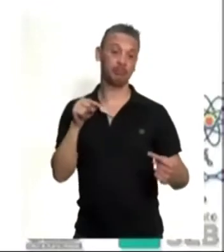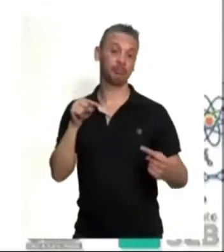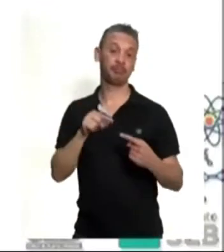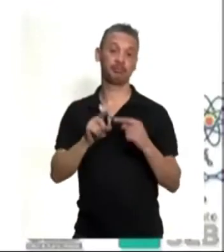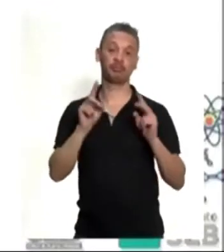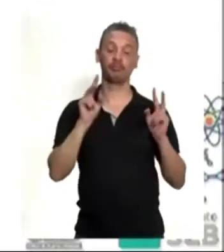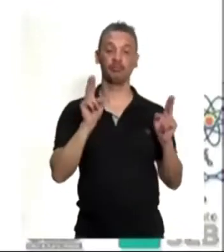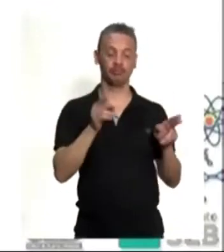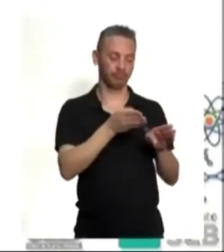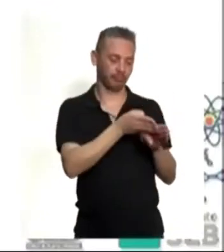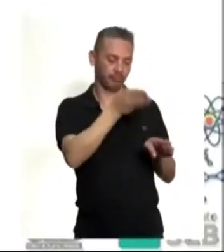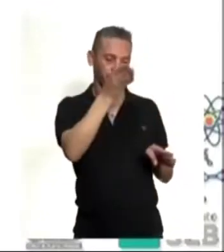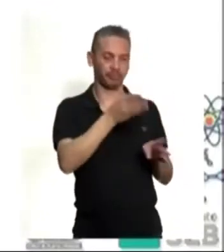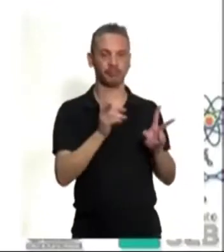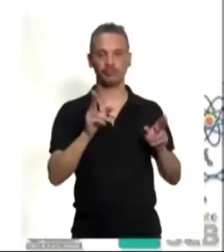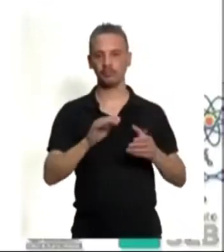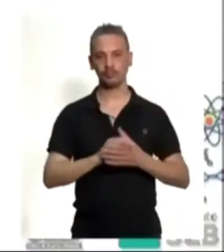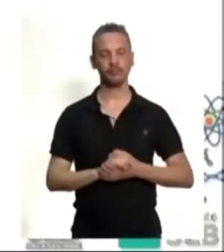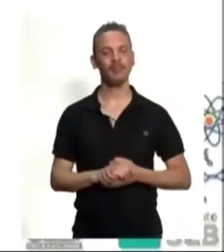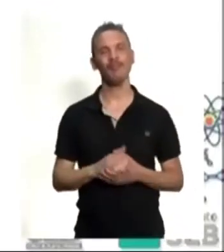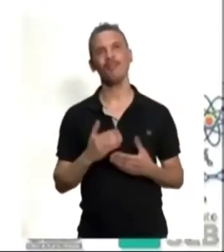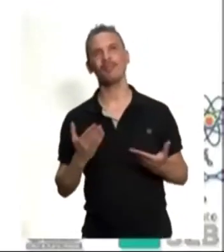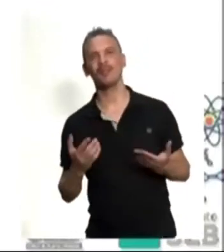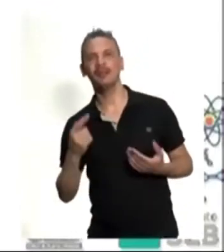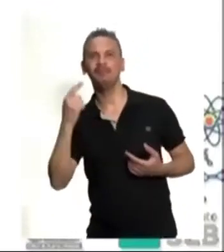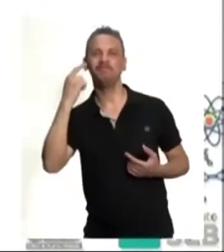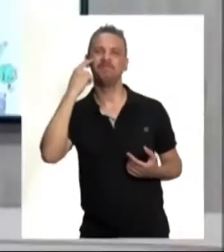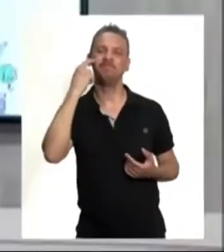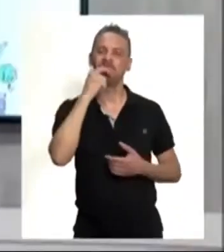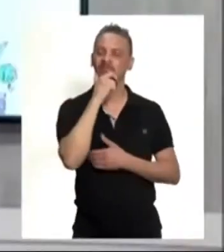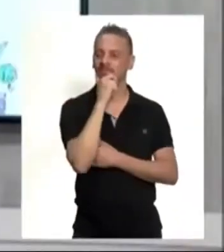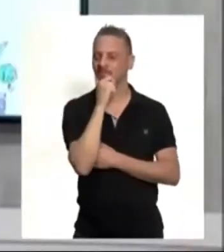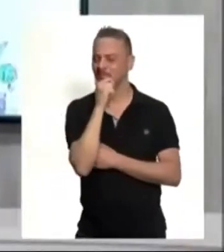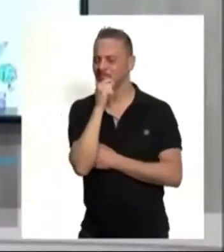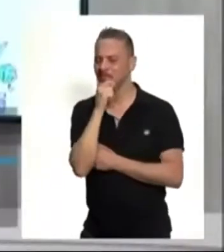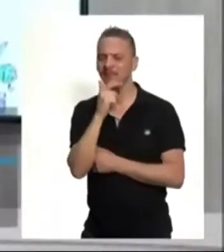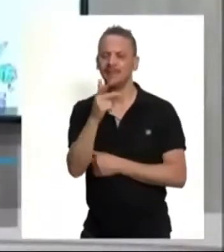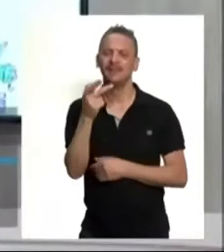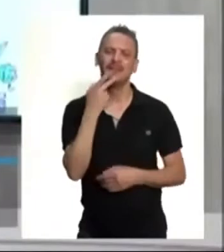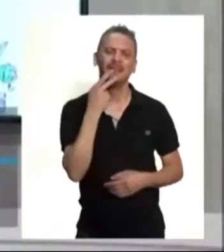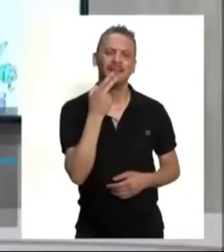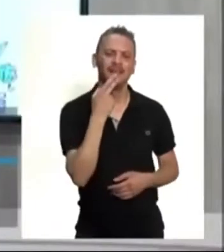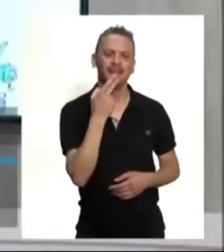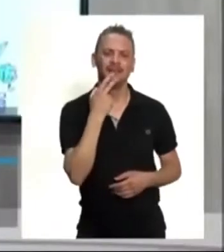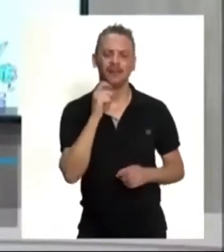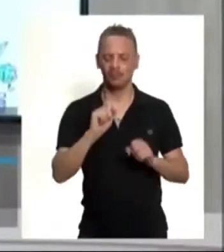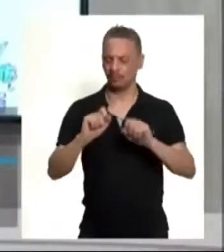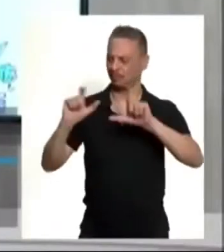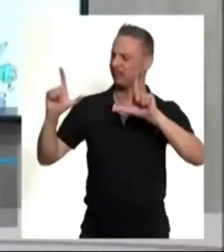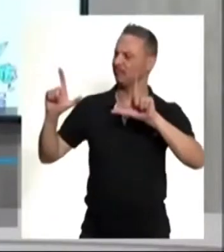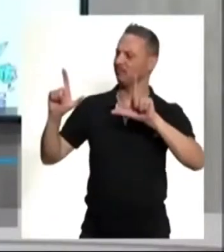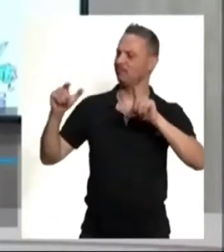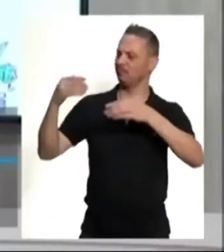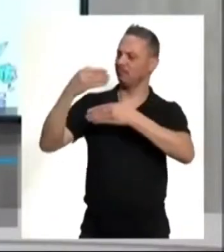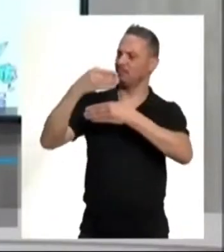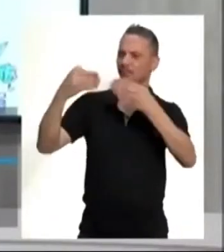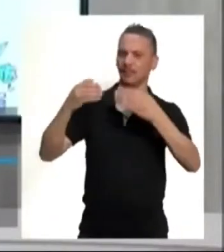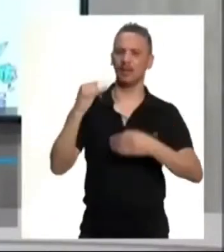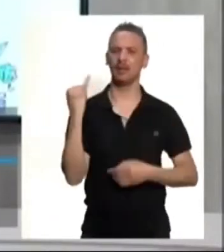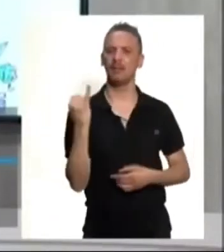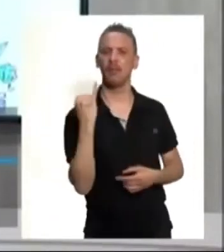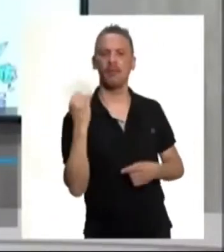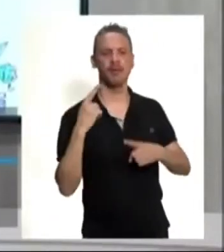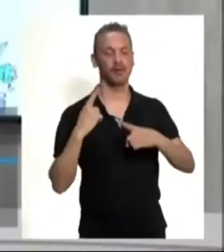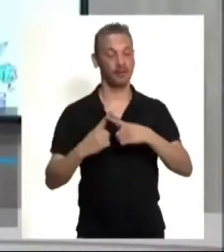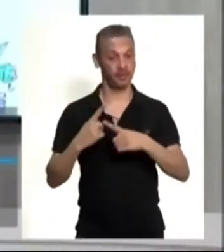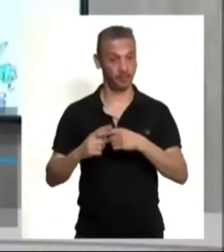a aresta lateral. Aí você vai perguntar, Fredão, por que você disse que esse slide é importante? Bom, por que a classificação